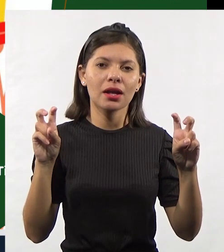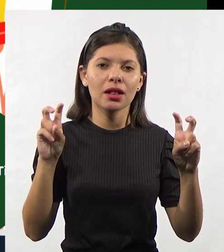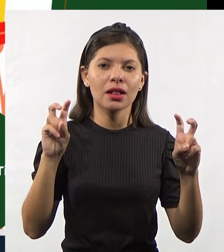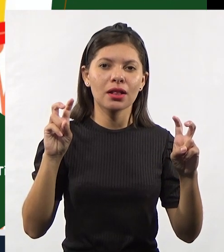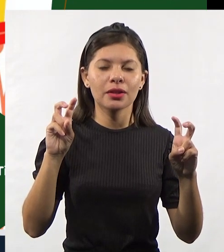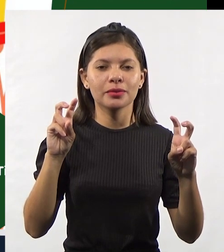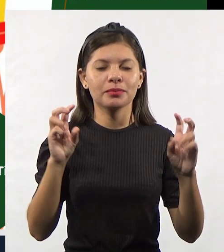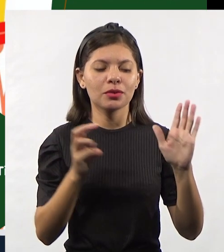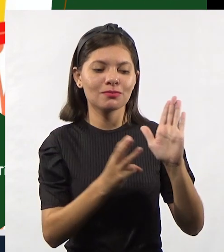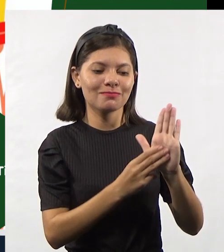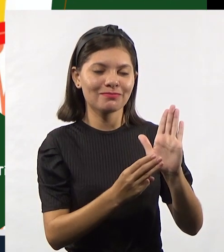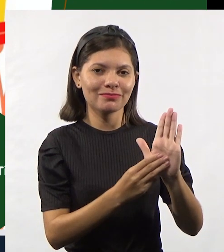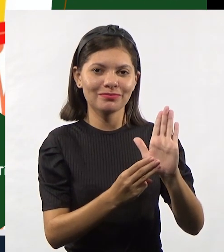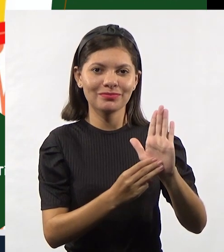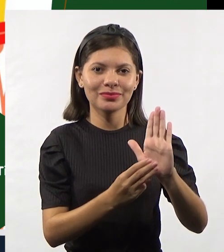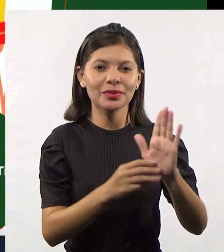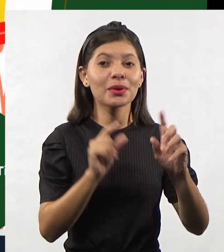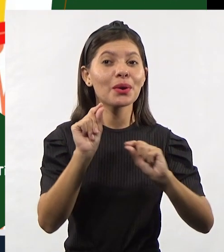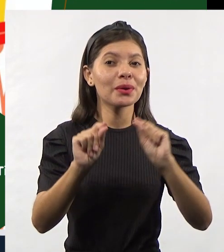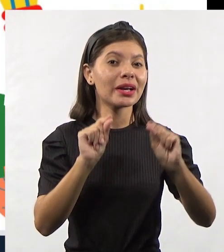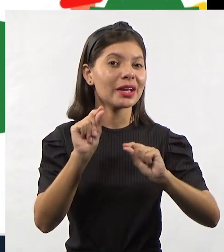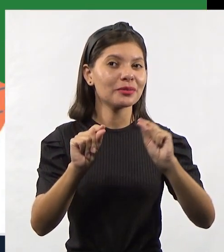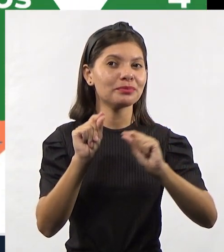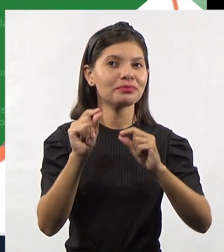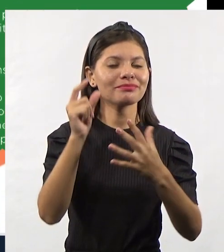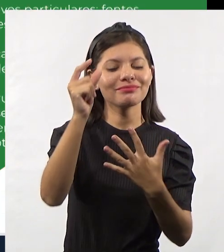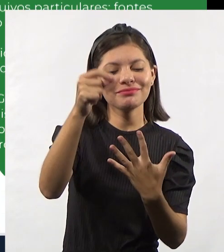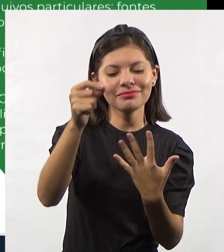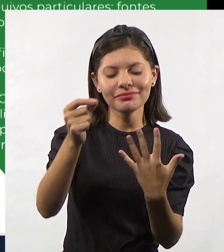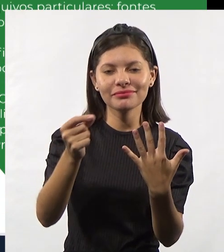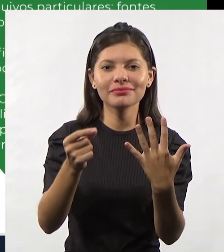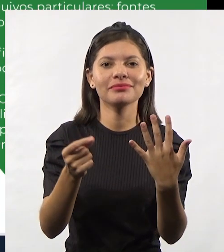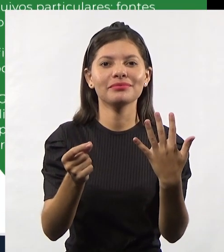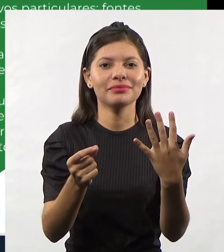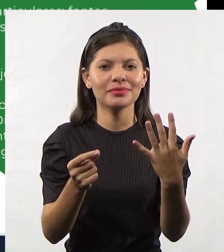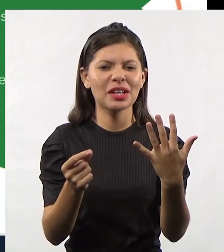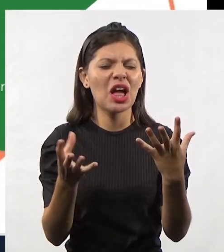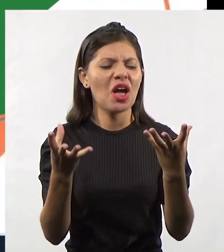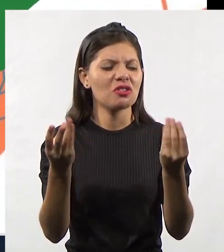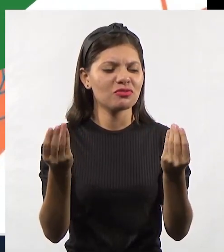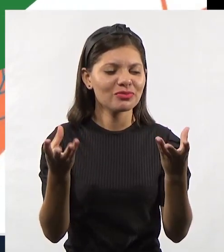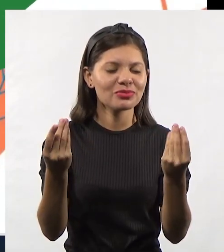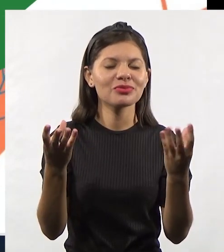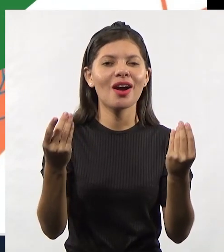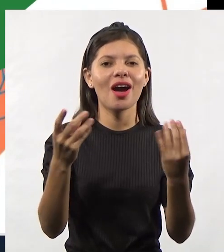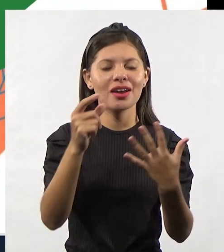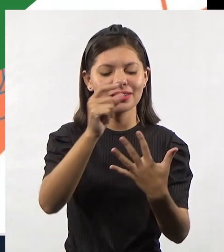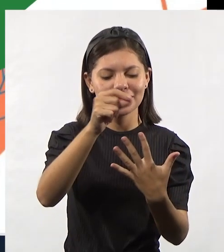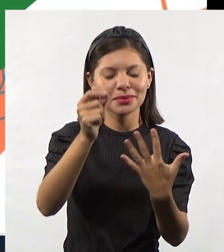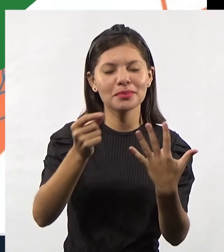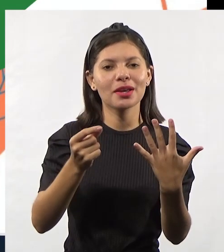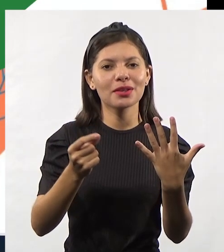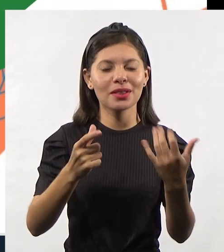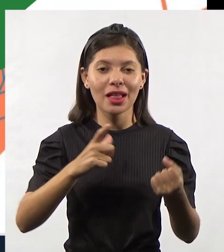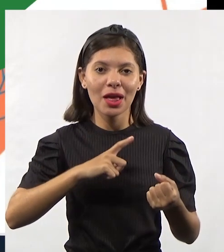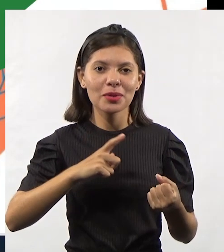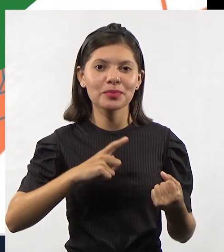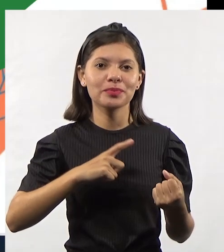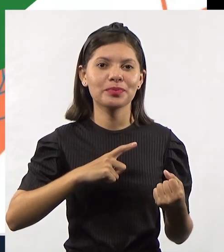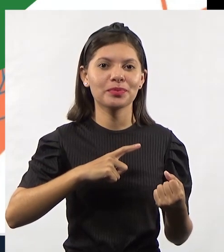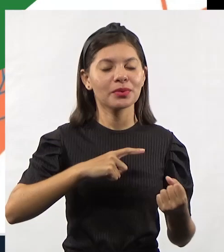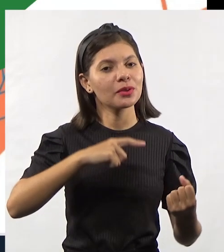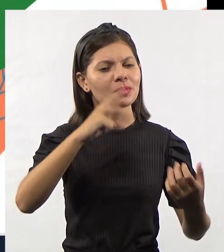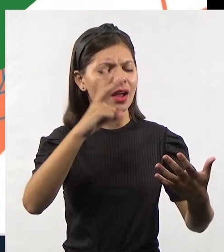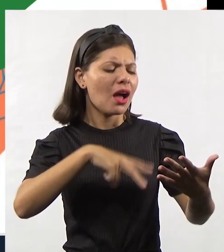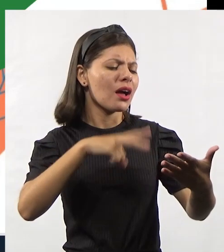circuito de metodologia são os instrumentos isso existem vários instrumentos tá então